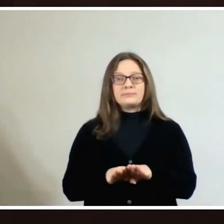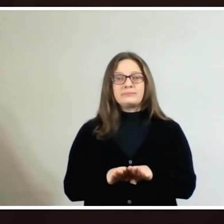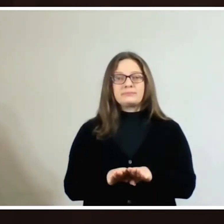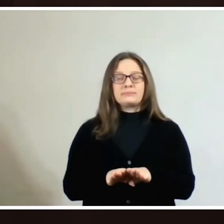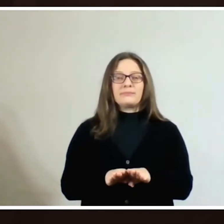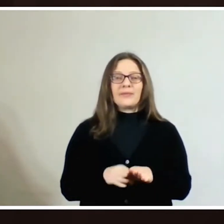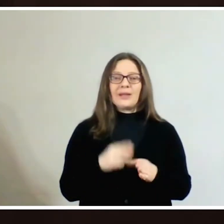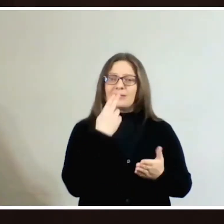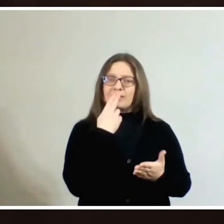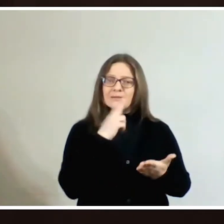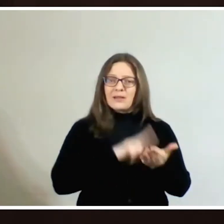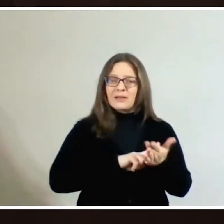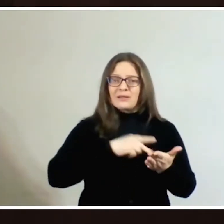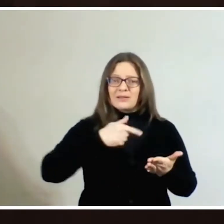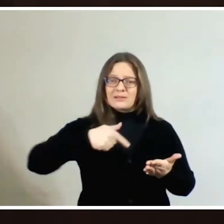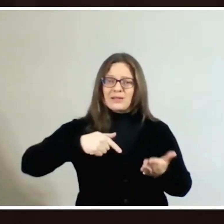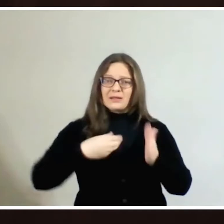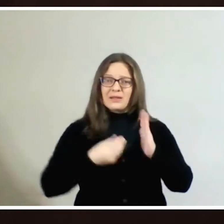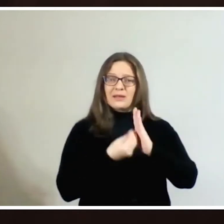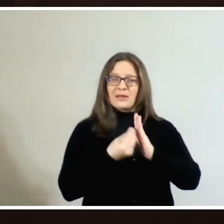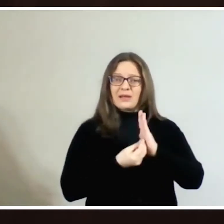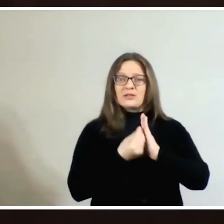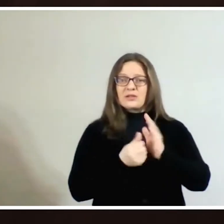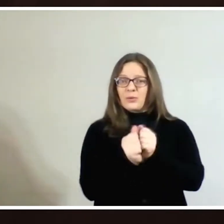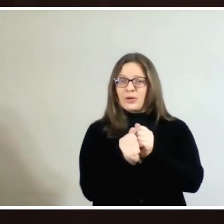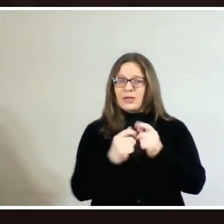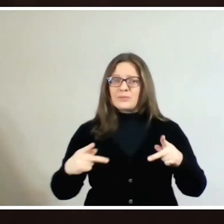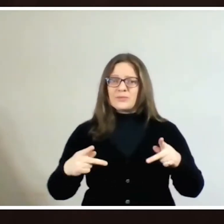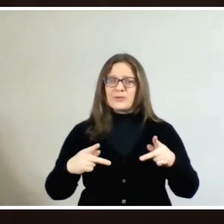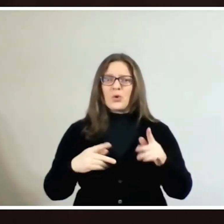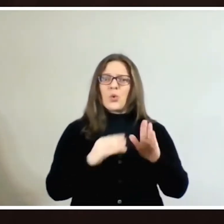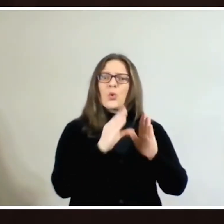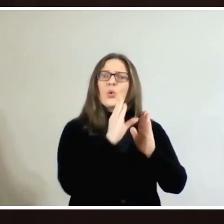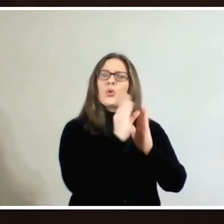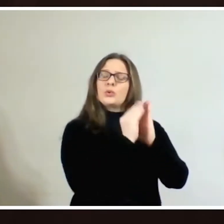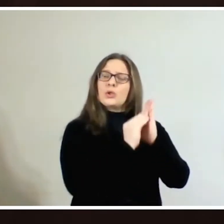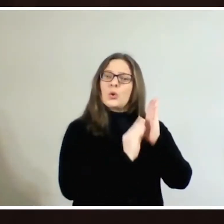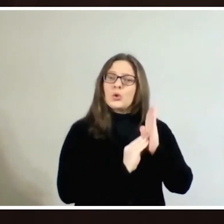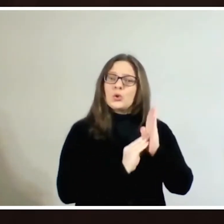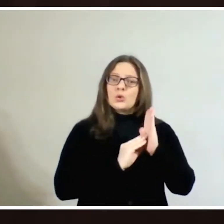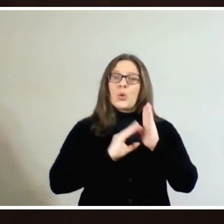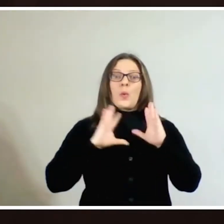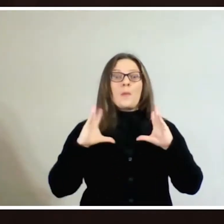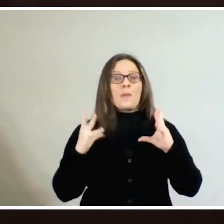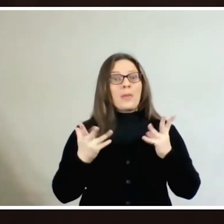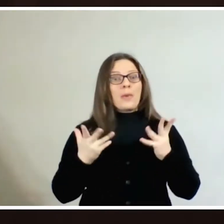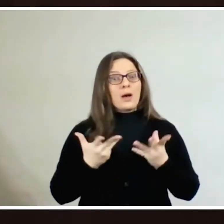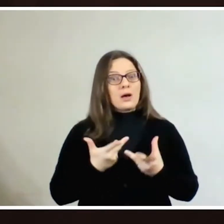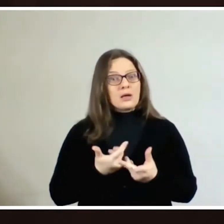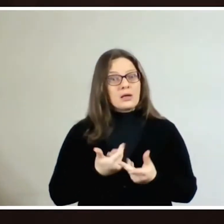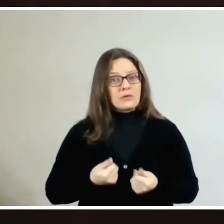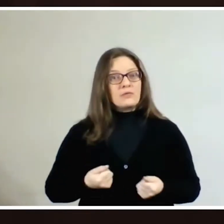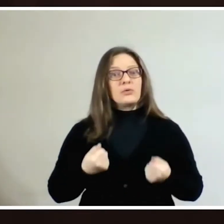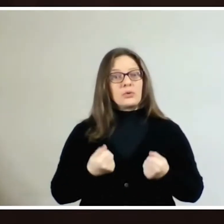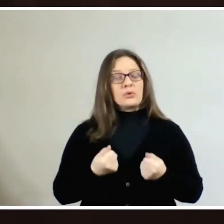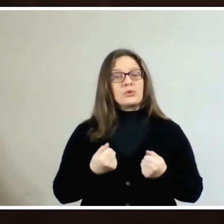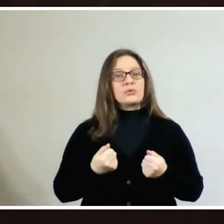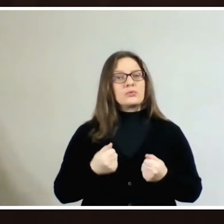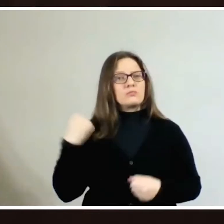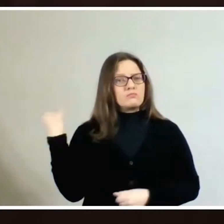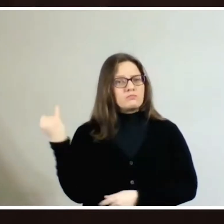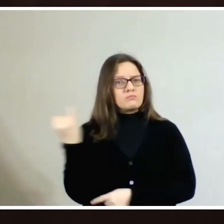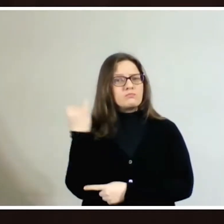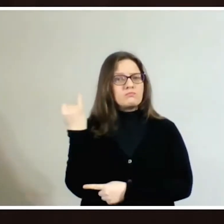as cartas contêm um conteúdo muito rico, que de um lado, antes, quando essas cartas